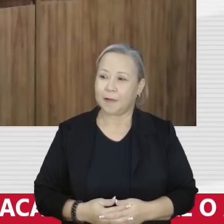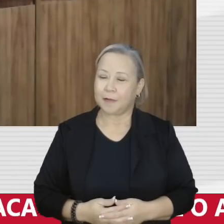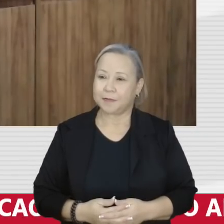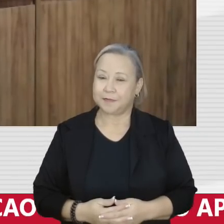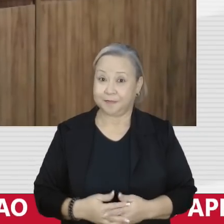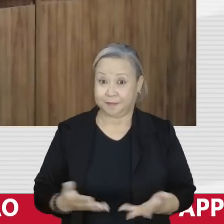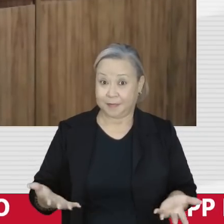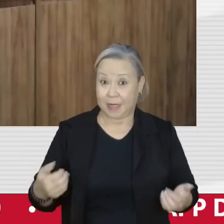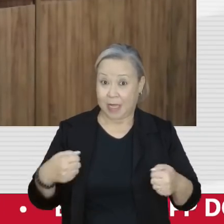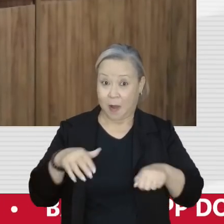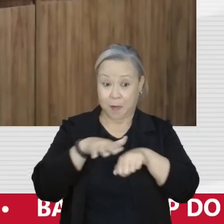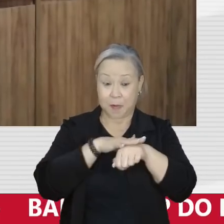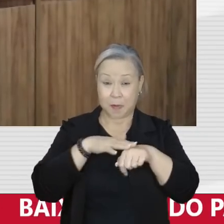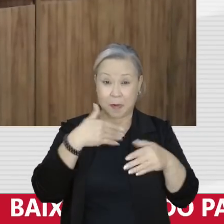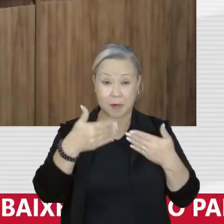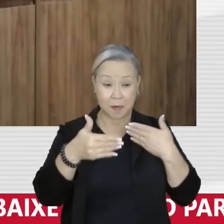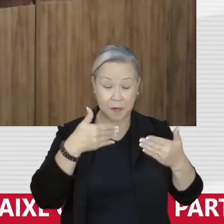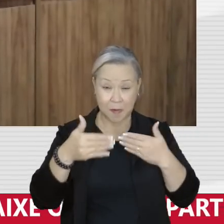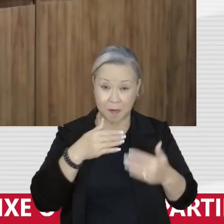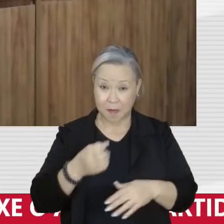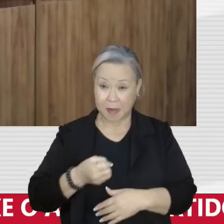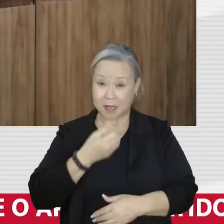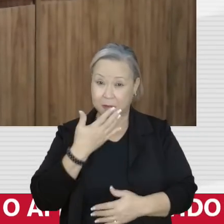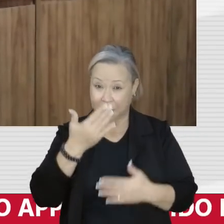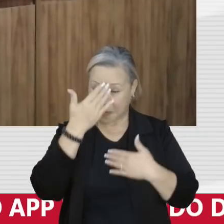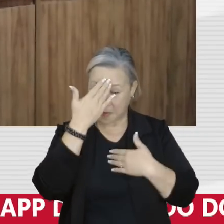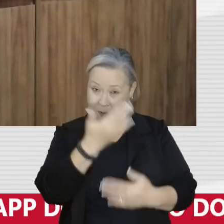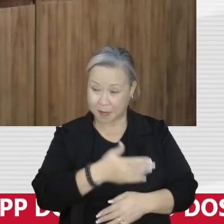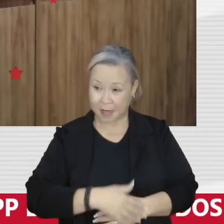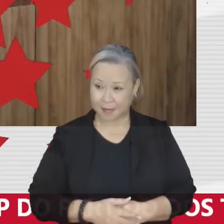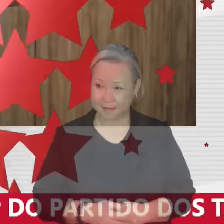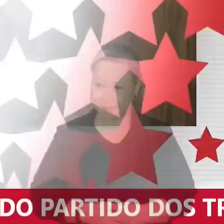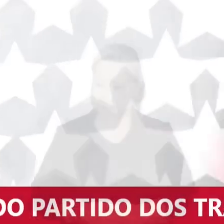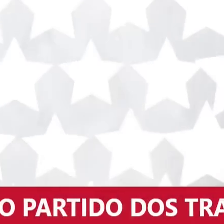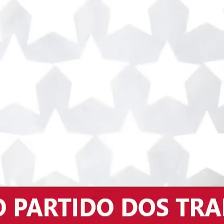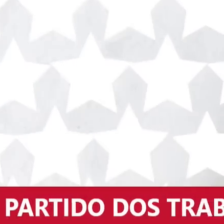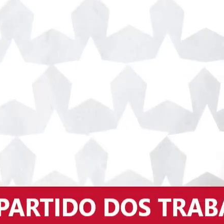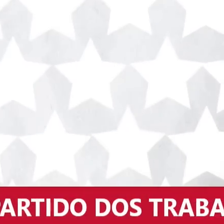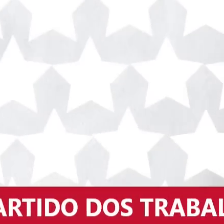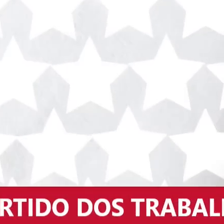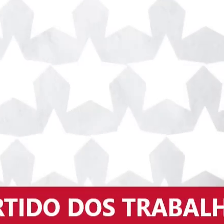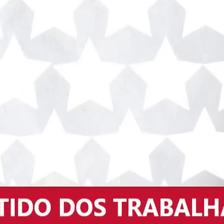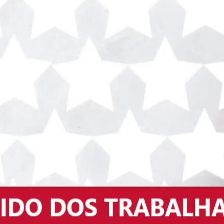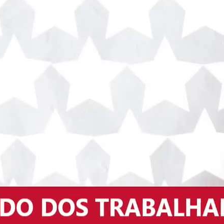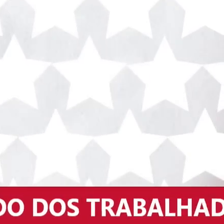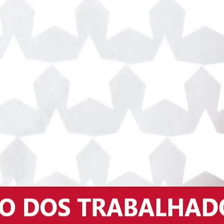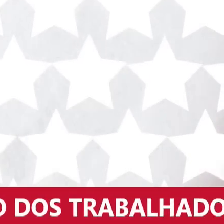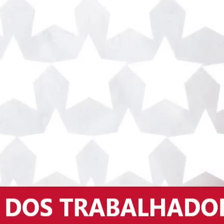conversa, sempre muito instrutiva. Obrigado. Obrigada.